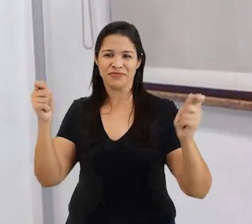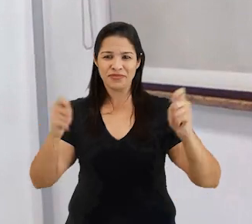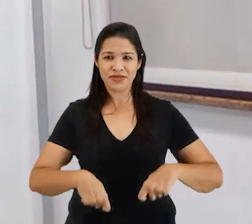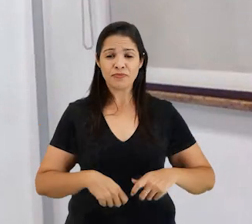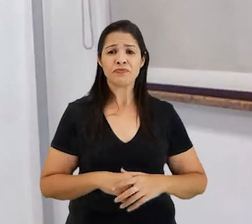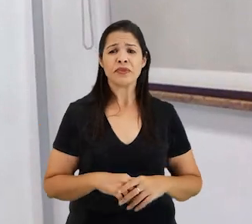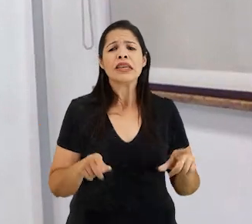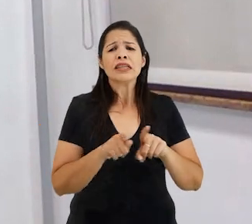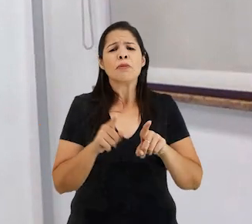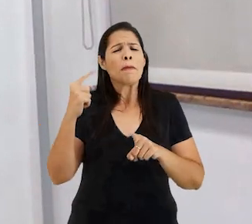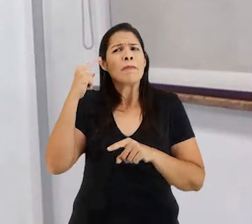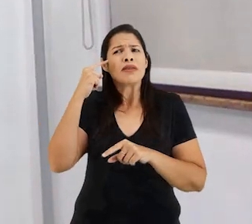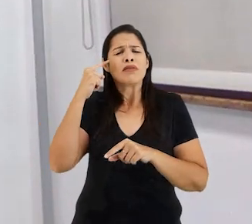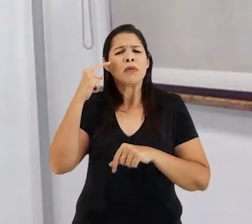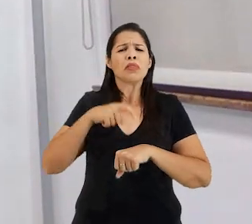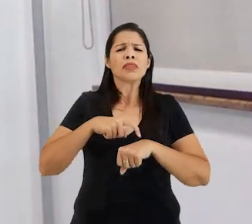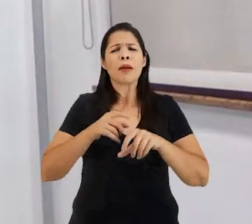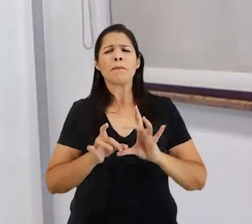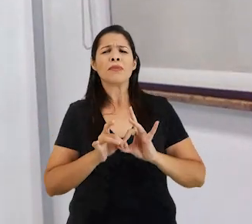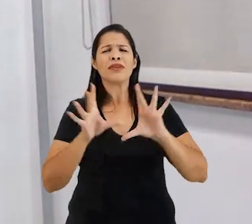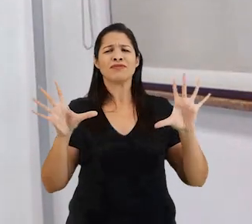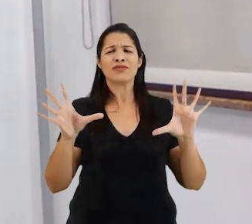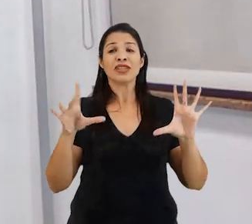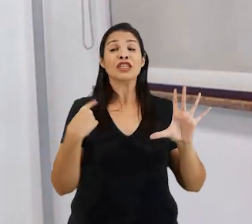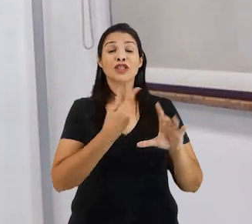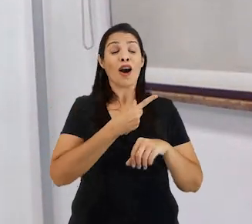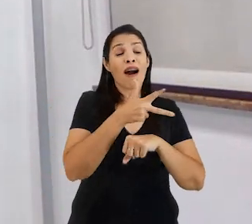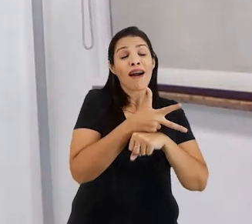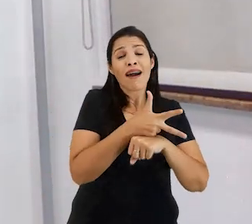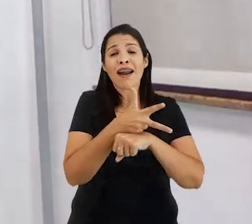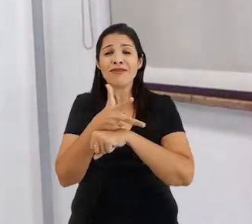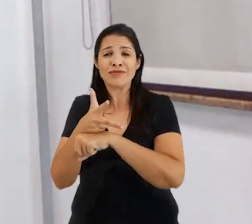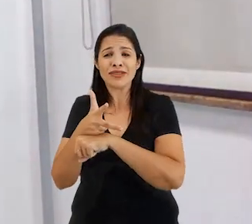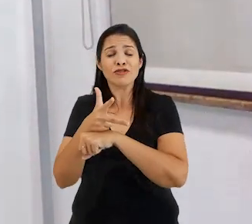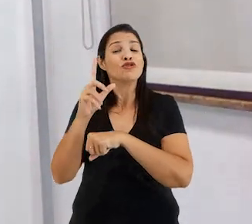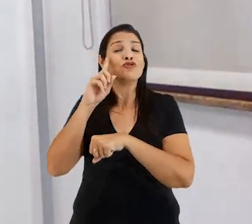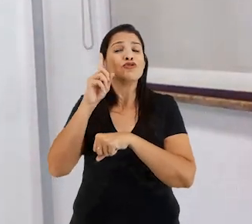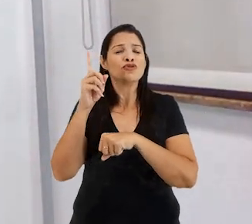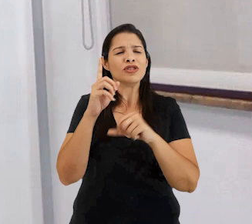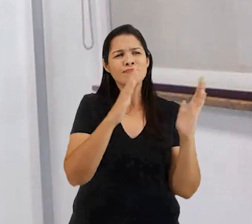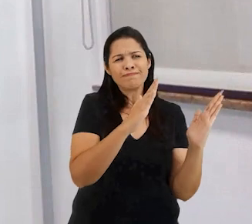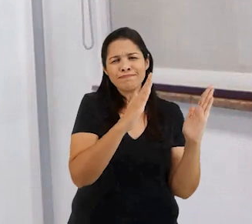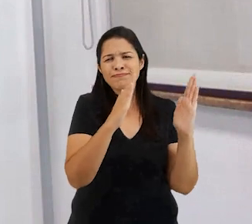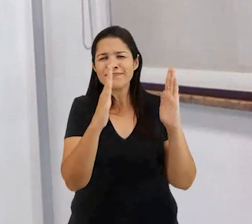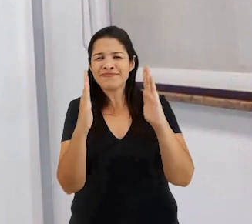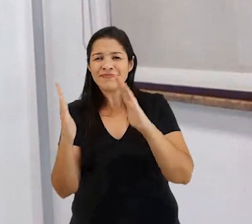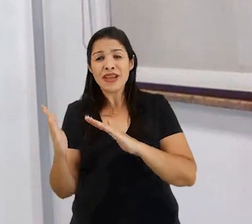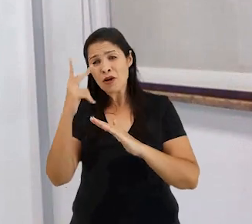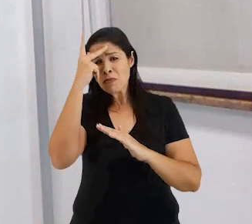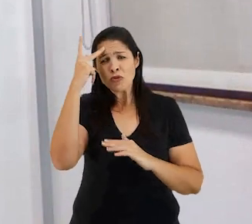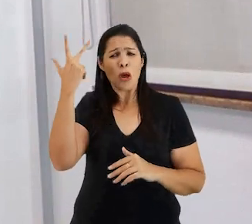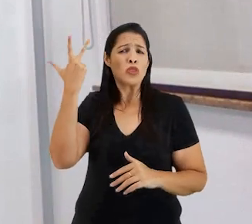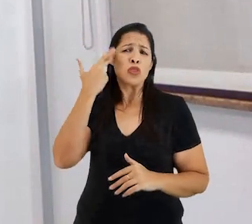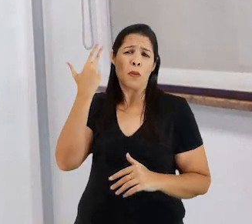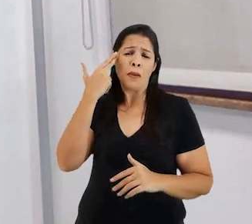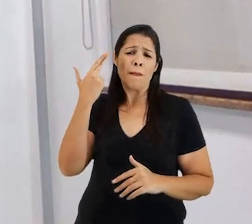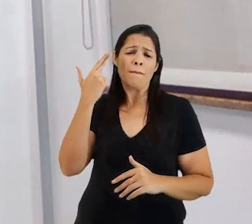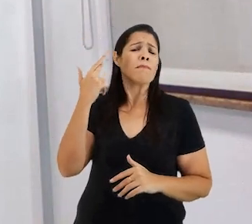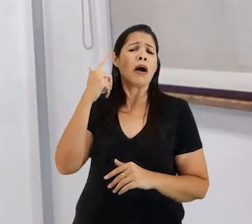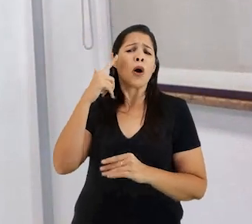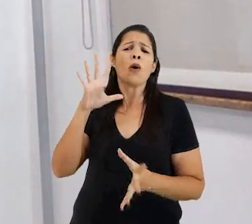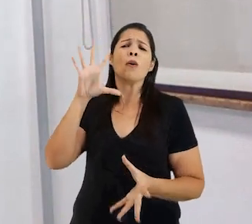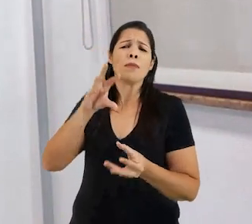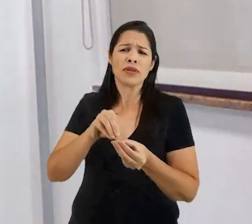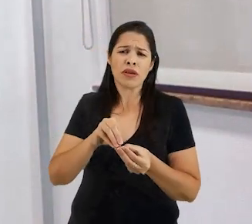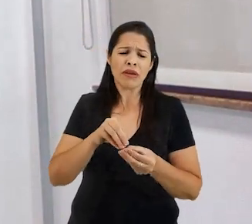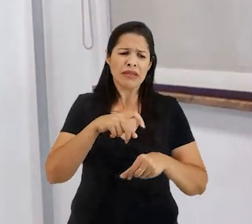em tempo livre, acompanhamos um dia na rotina de pessoas comuns, para entender o equilíbrio ou desequilíbrio entre o tempo